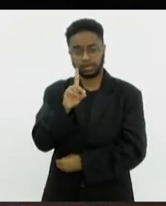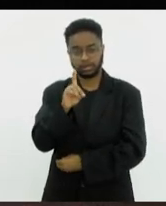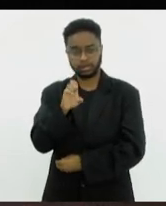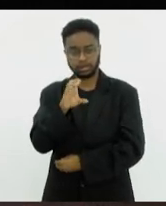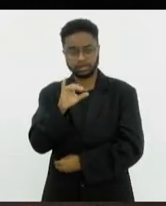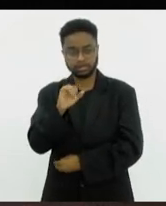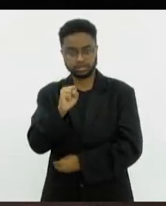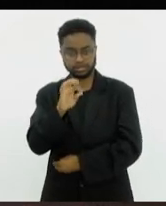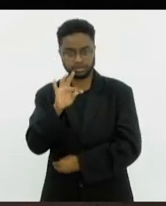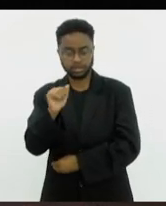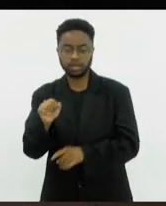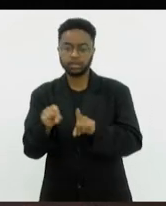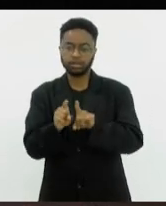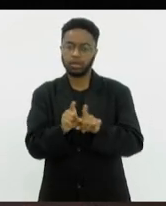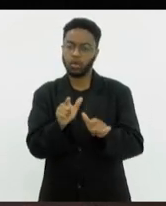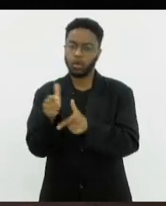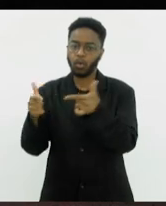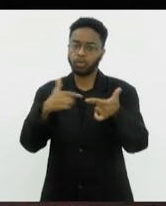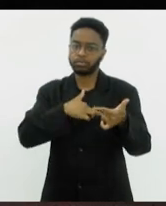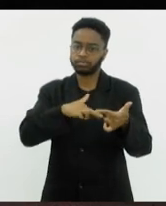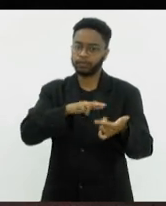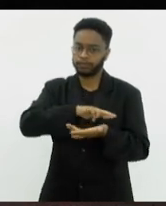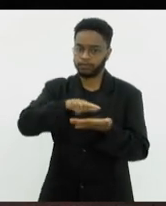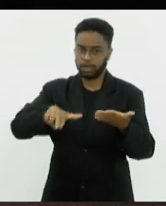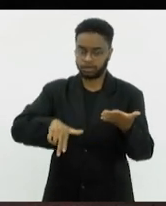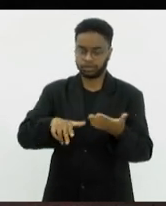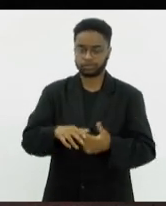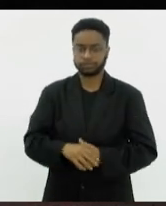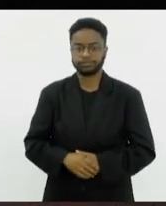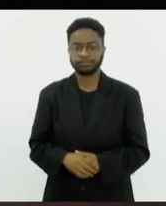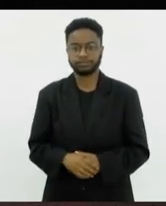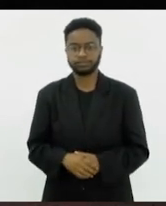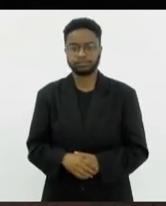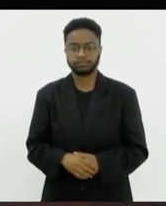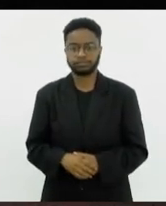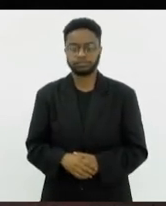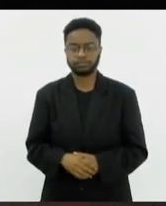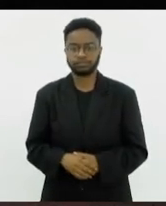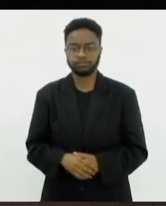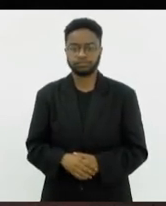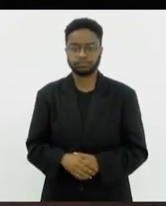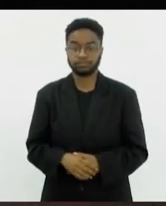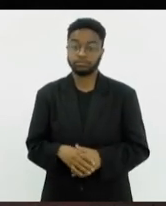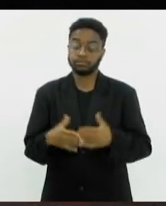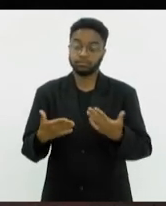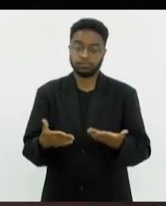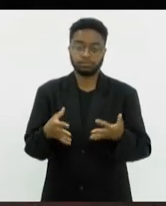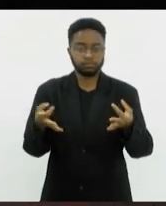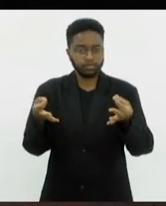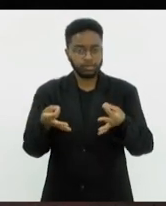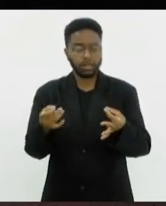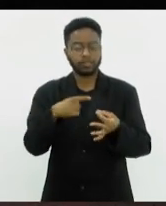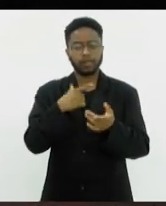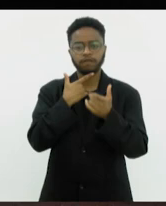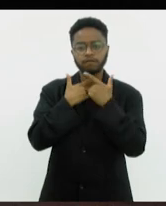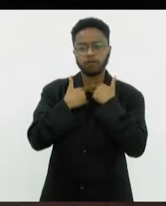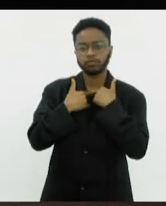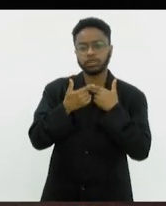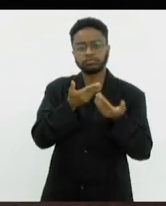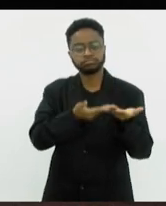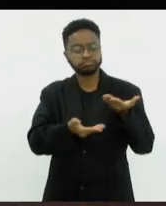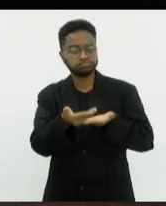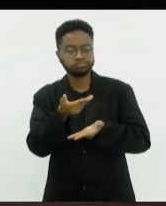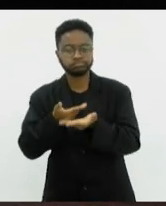tantas outras religiões. E exatamente o desejo dessa harmonia,